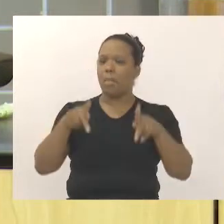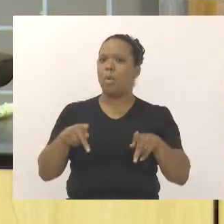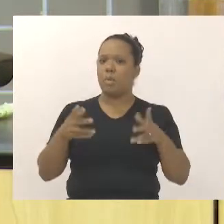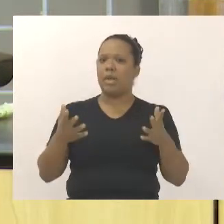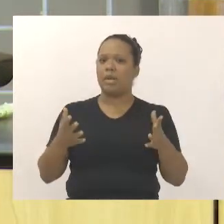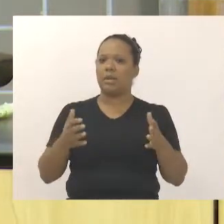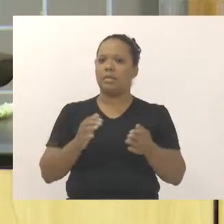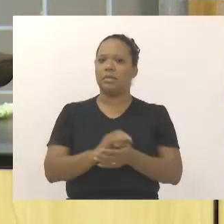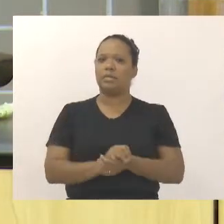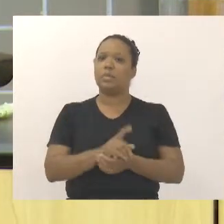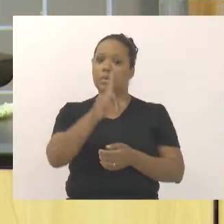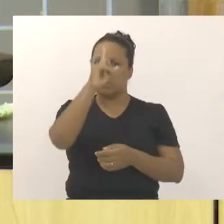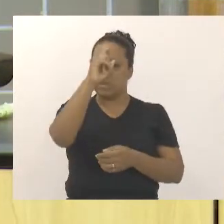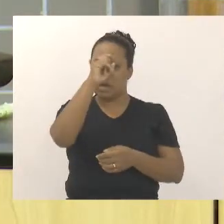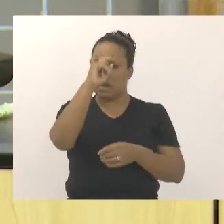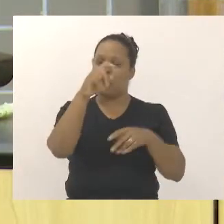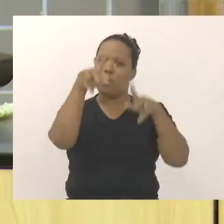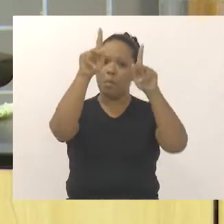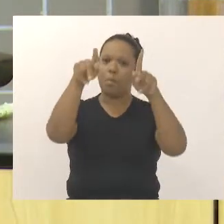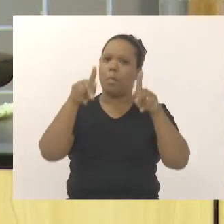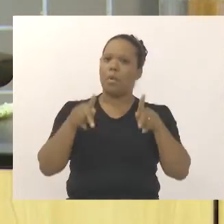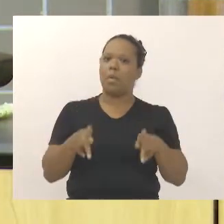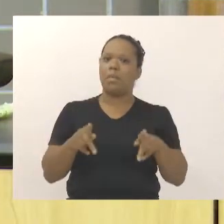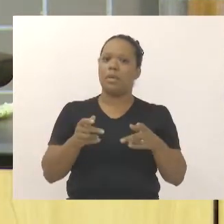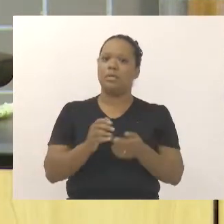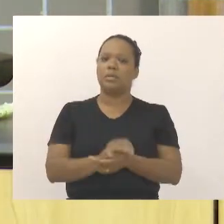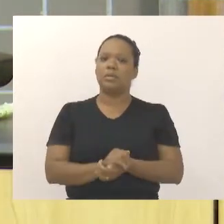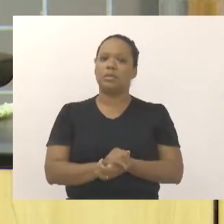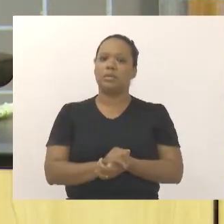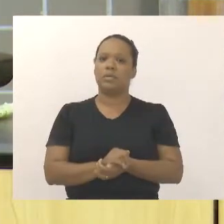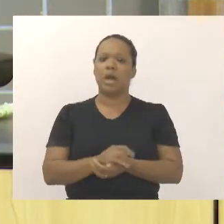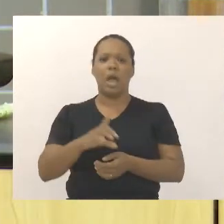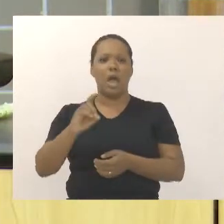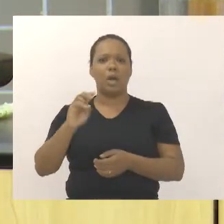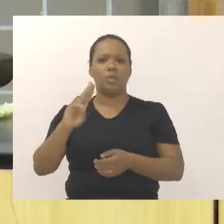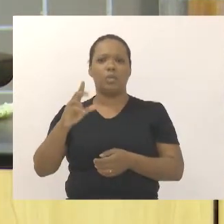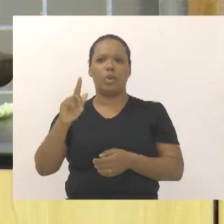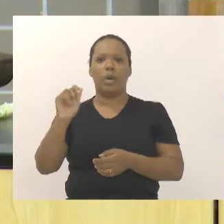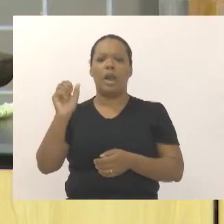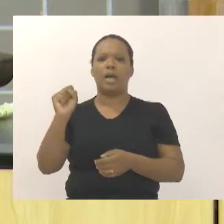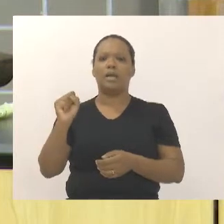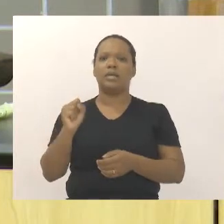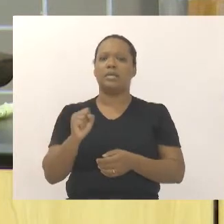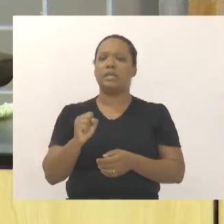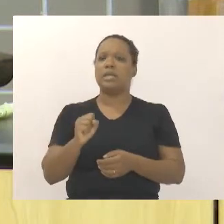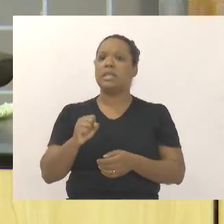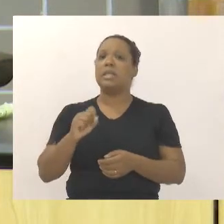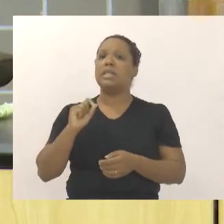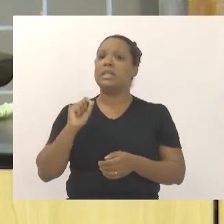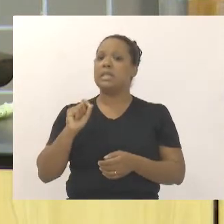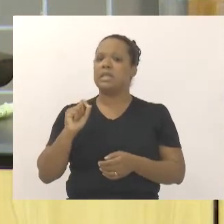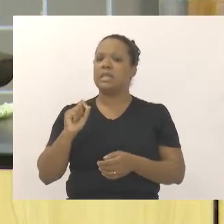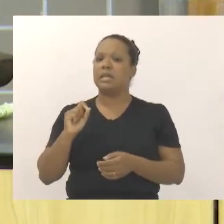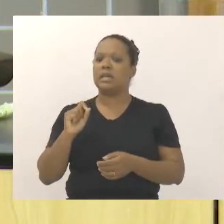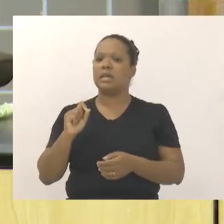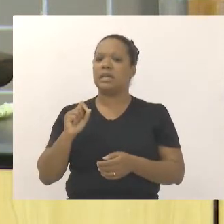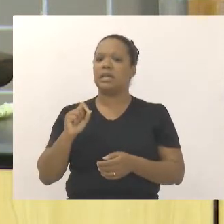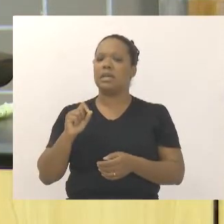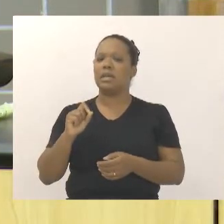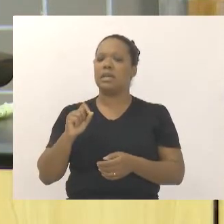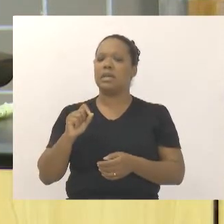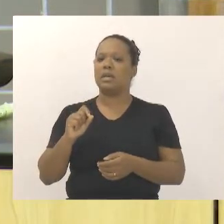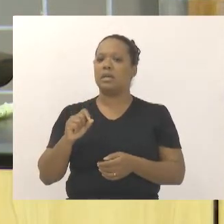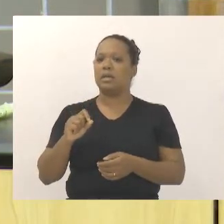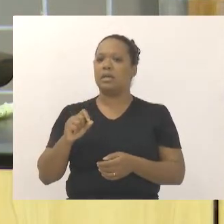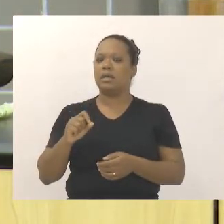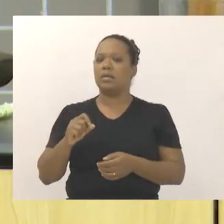tá? Mas na rede pública eu acho que as doulas que vão ser remuneradas, a mãe tem condições de pagar.